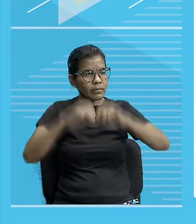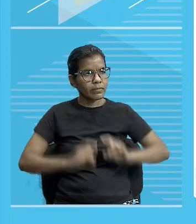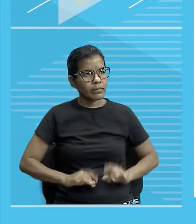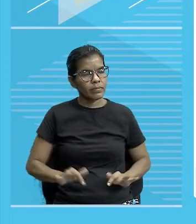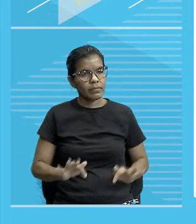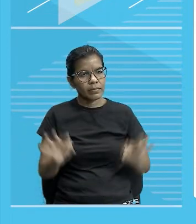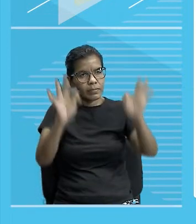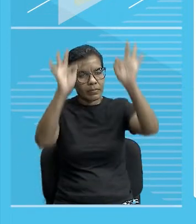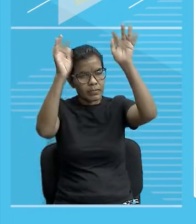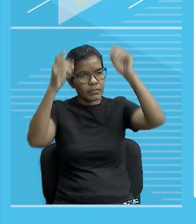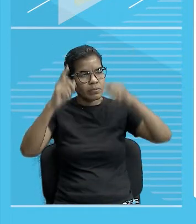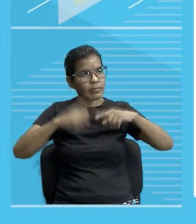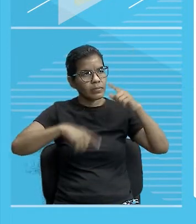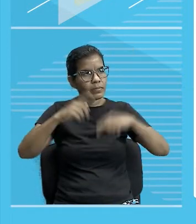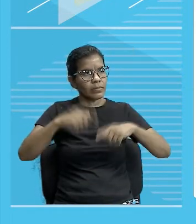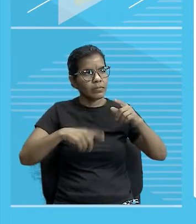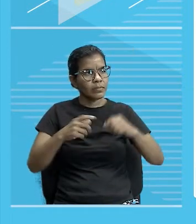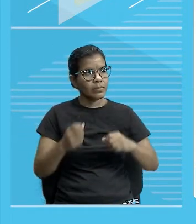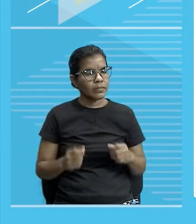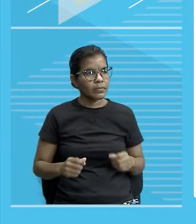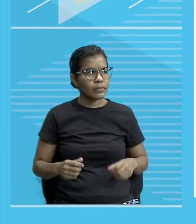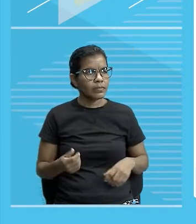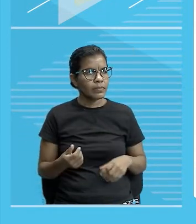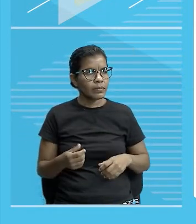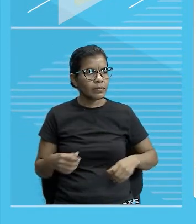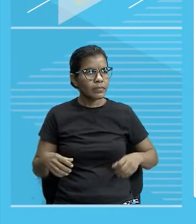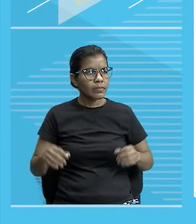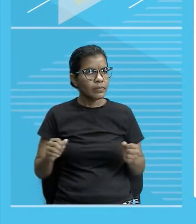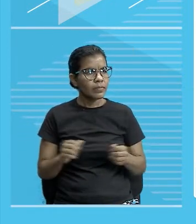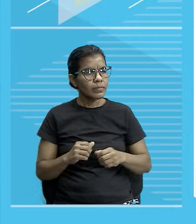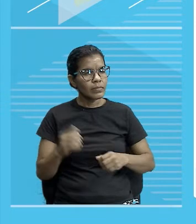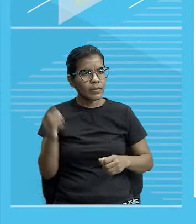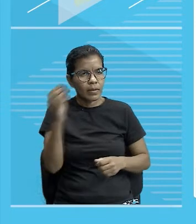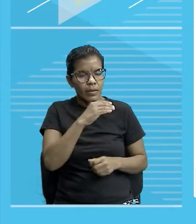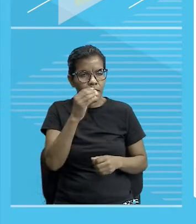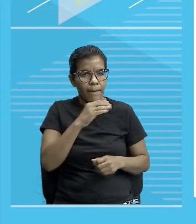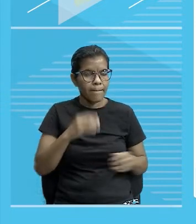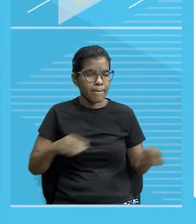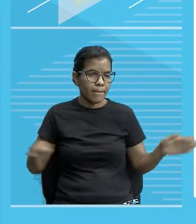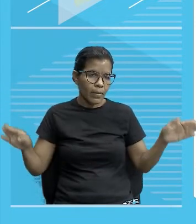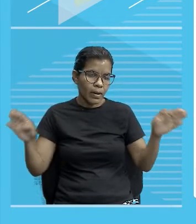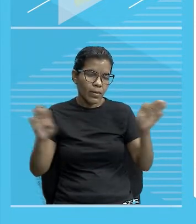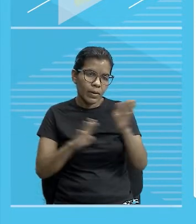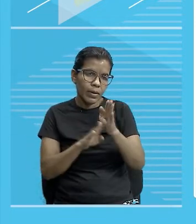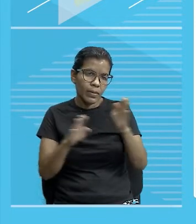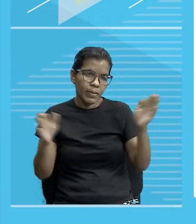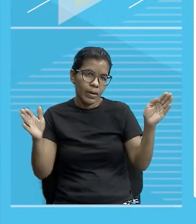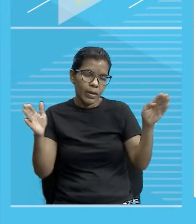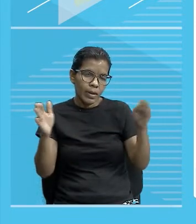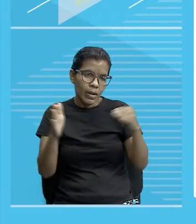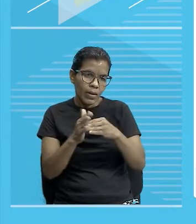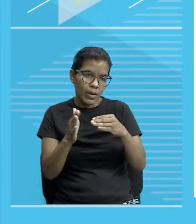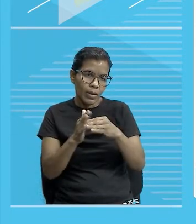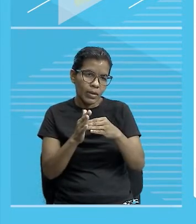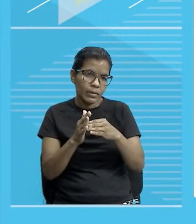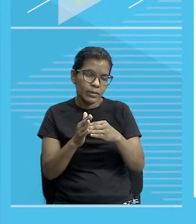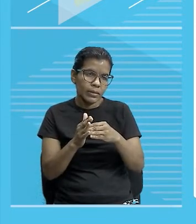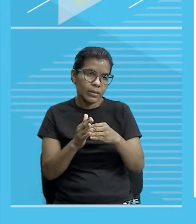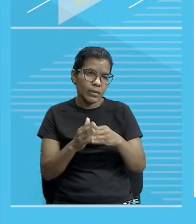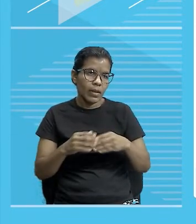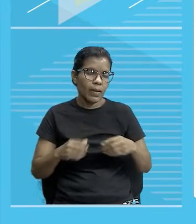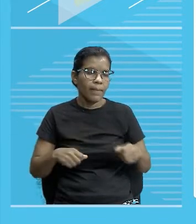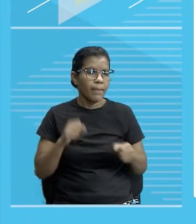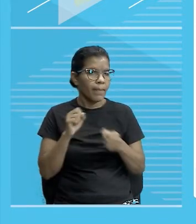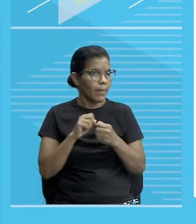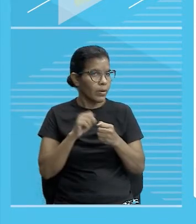ritmo e Cadência para alcançar a proatividade ritmo quando ele coloca que ritmo